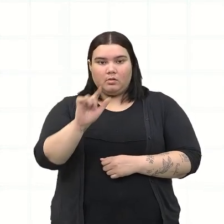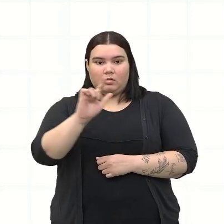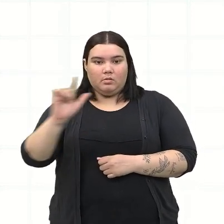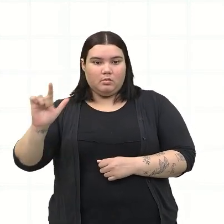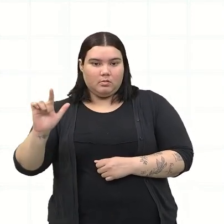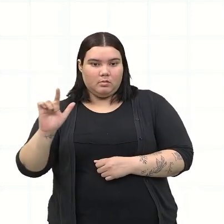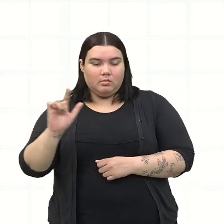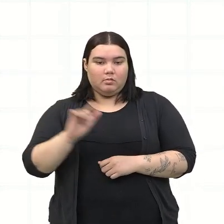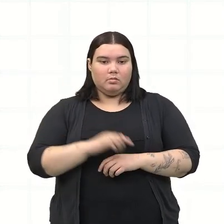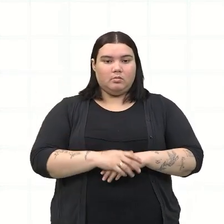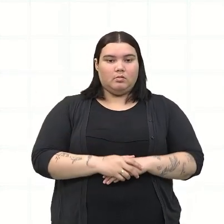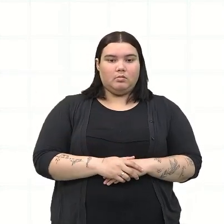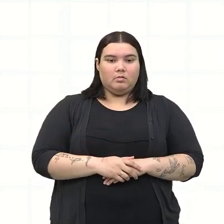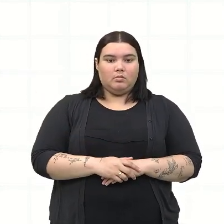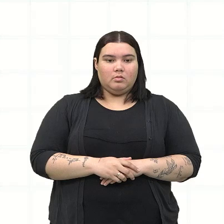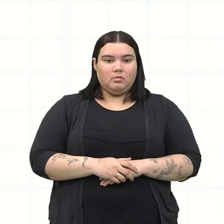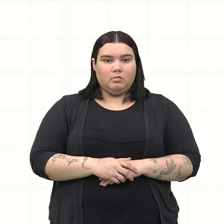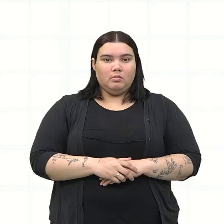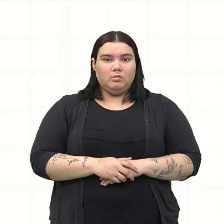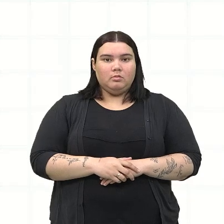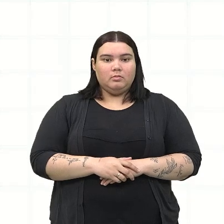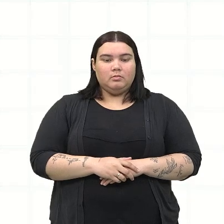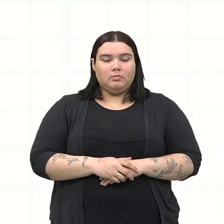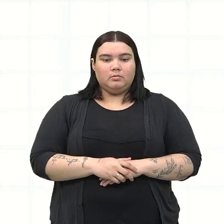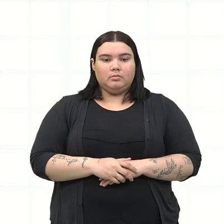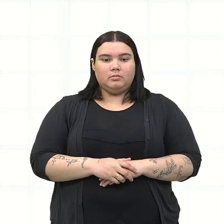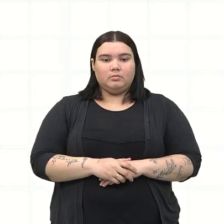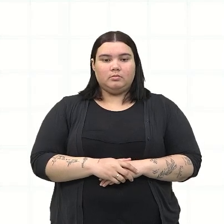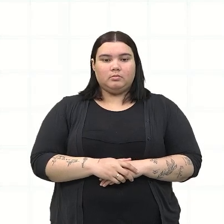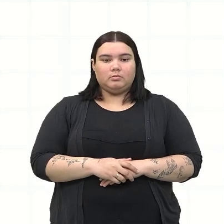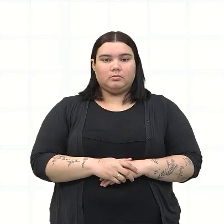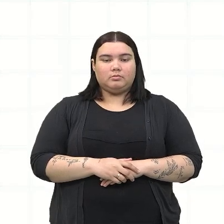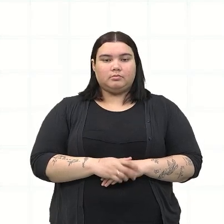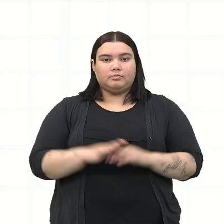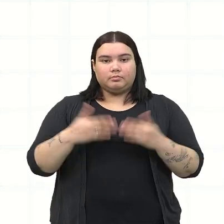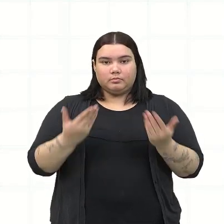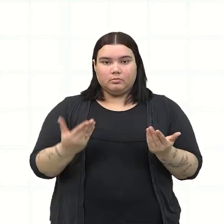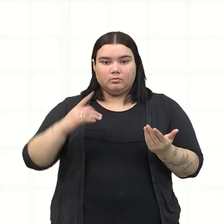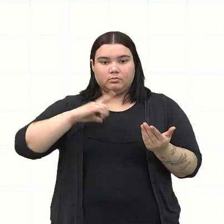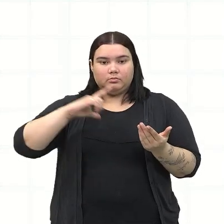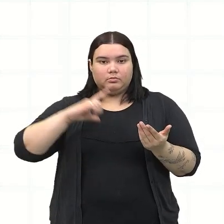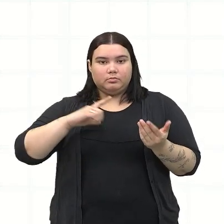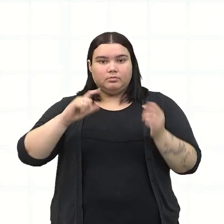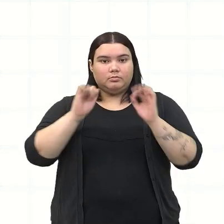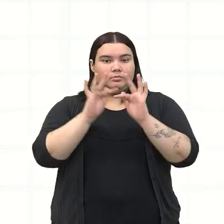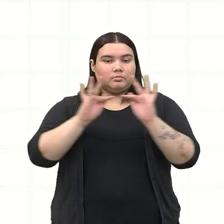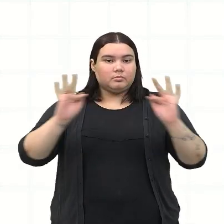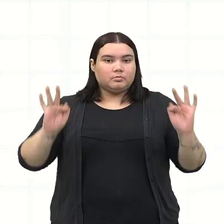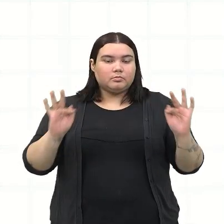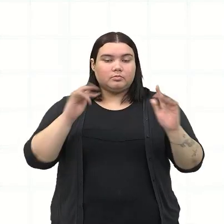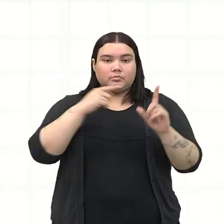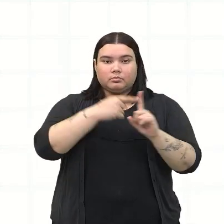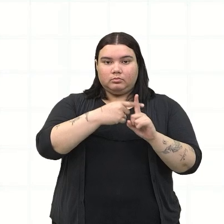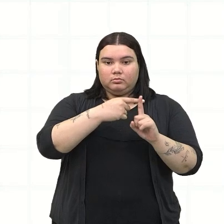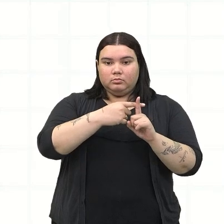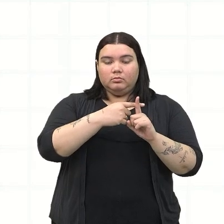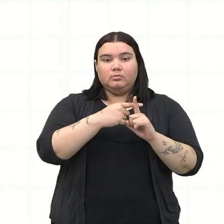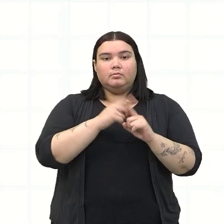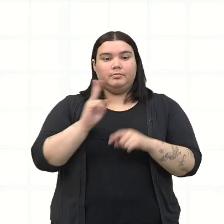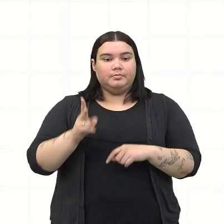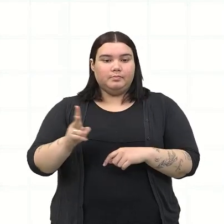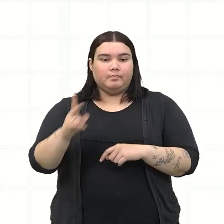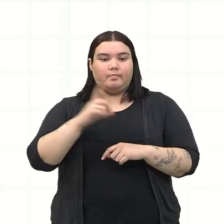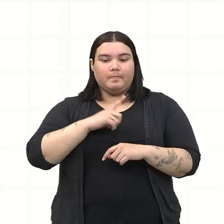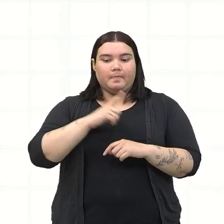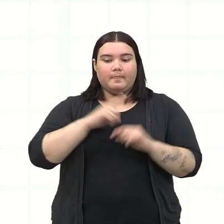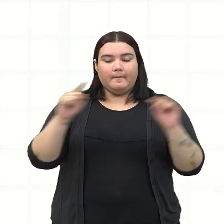Will travel to Mars, ok? Então, nós temos aí uma frase afirmativa, sempre